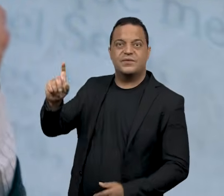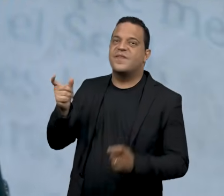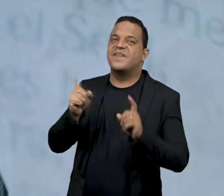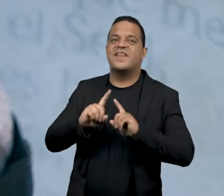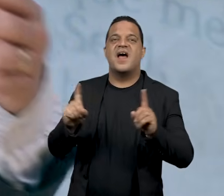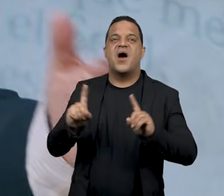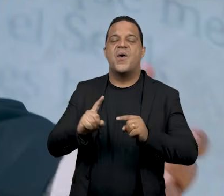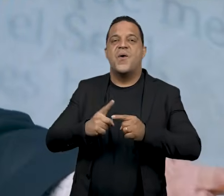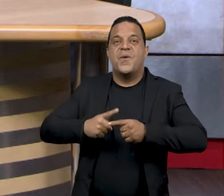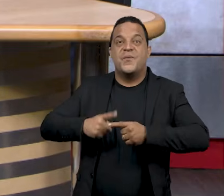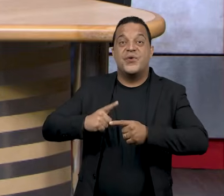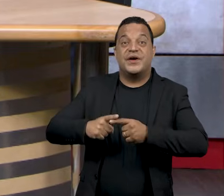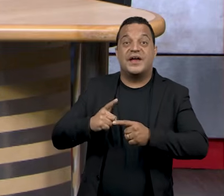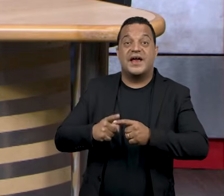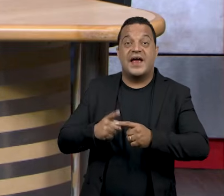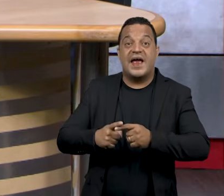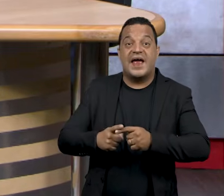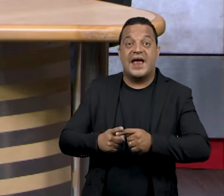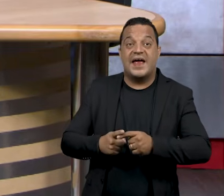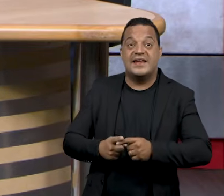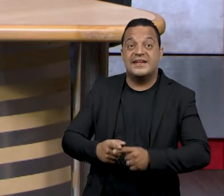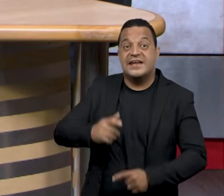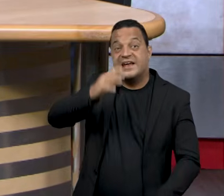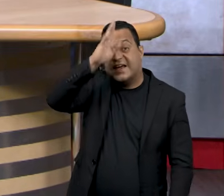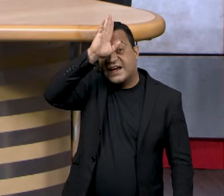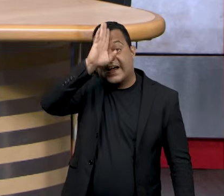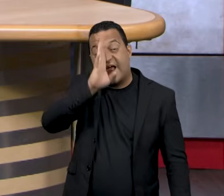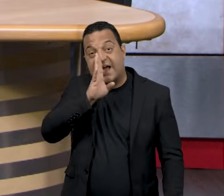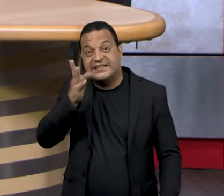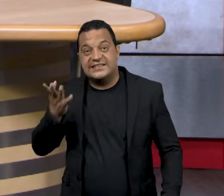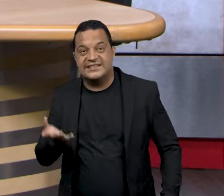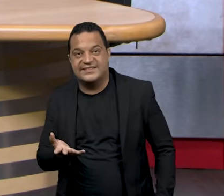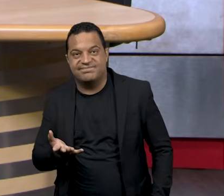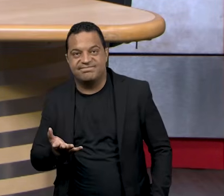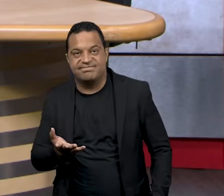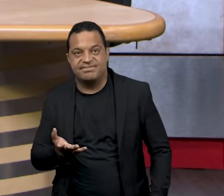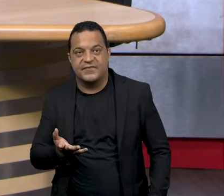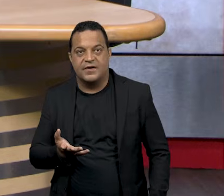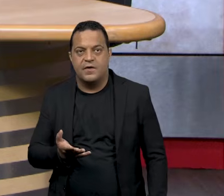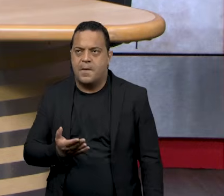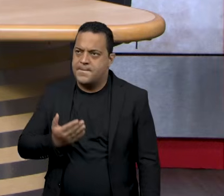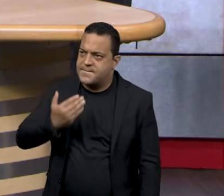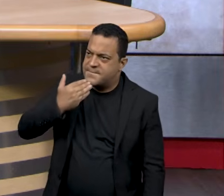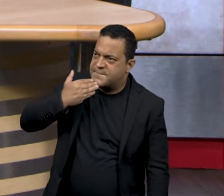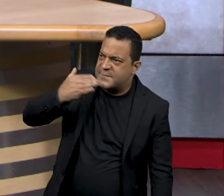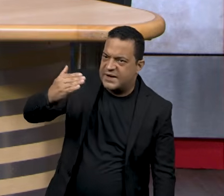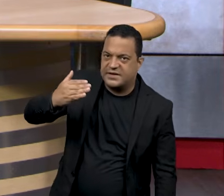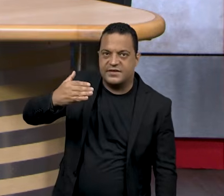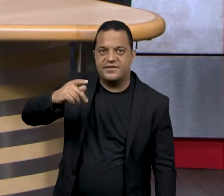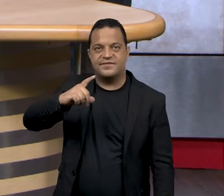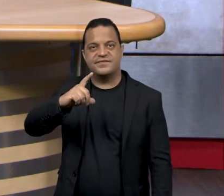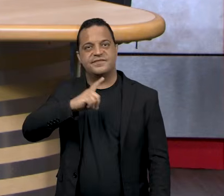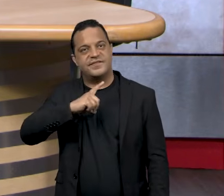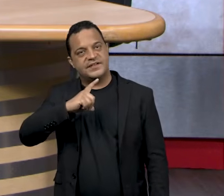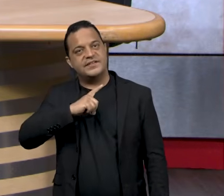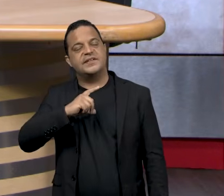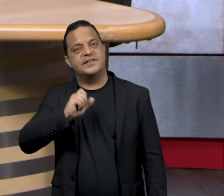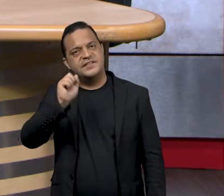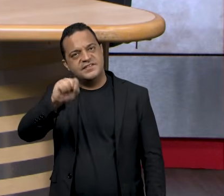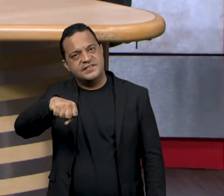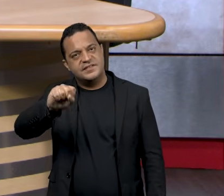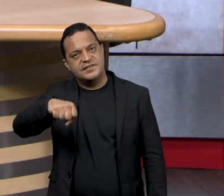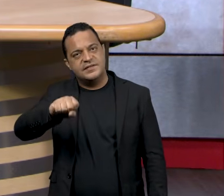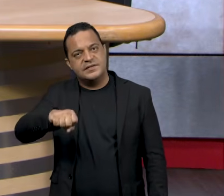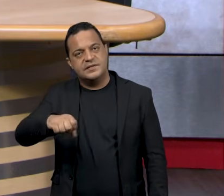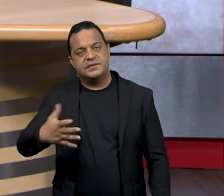Exato. Ele tem prazer em distribuir sabedoria. Muito ele bom. quer que a humanidade toda seja sábia. E aí ele diz, você pedindo, você